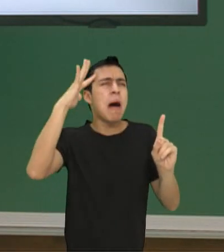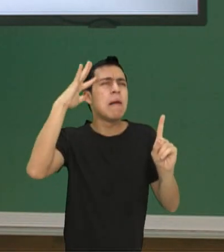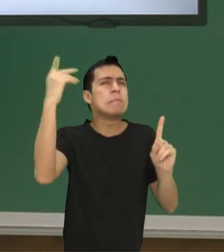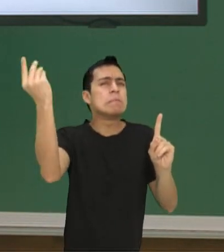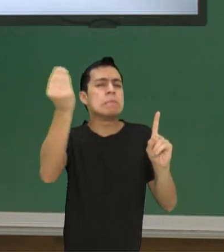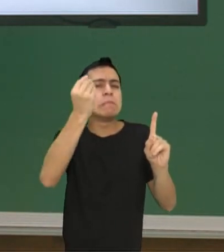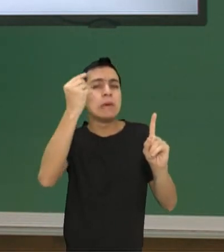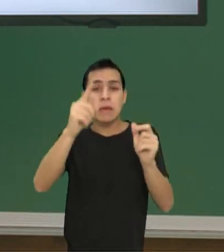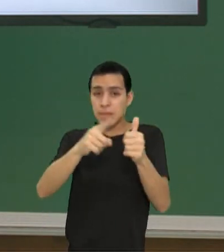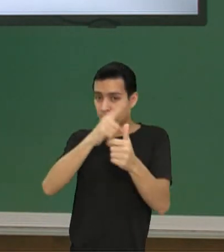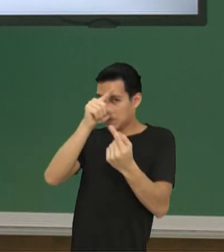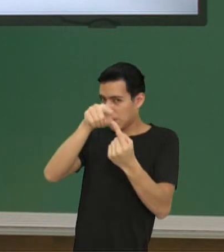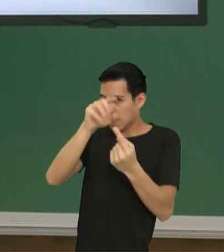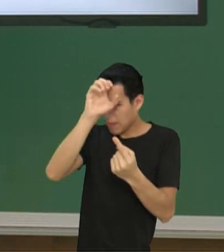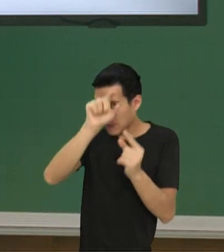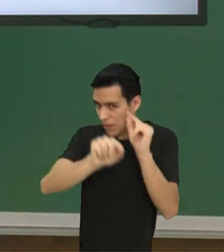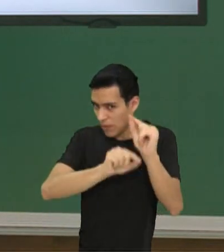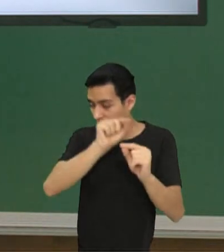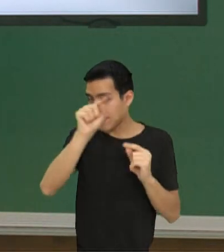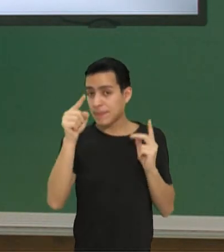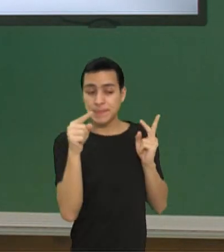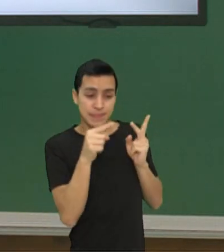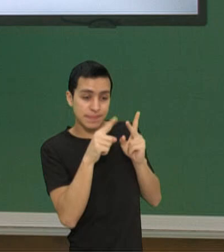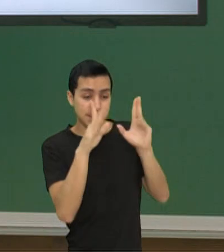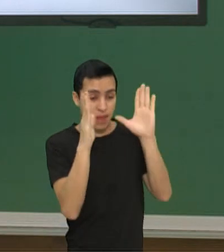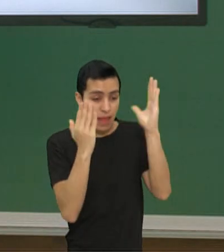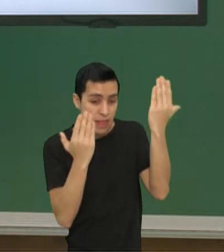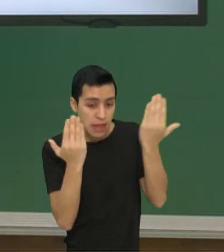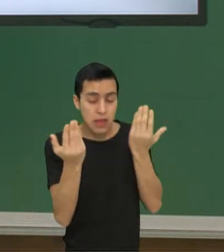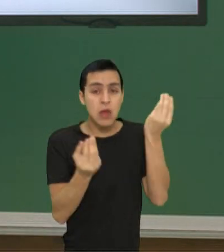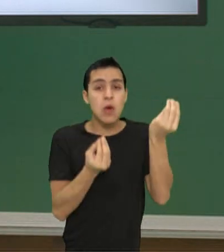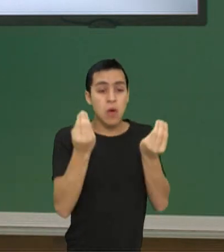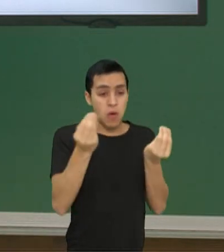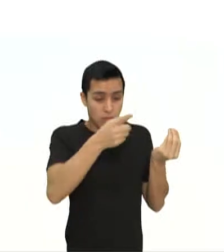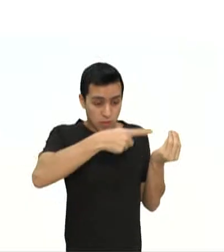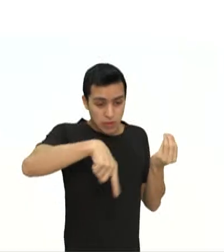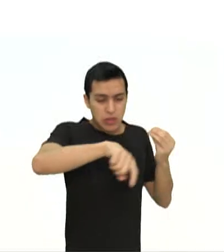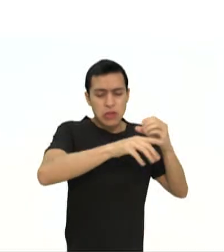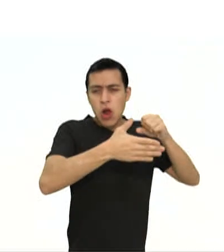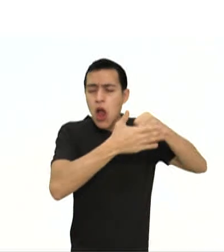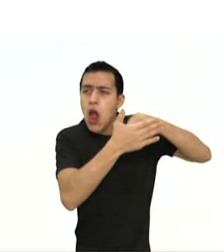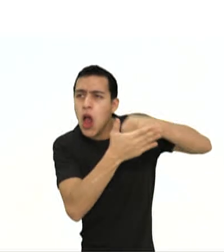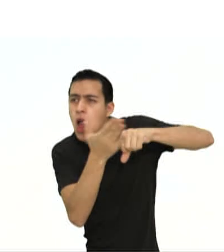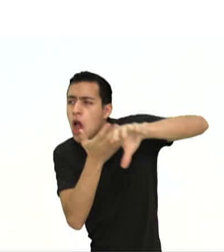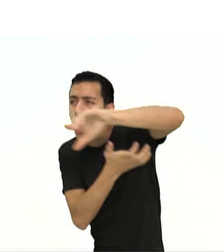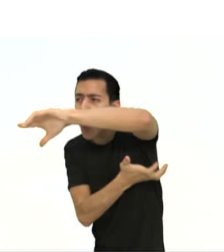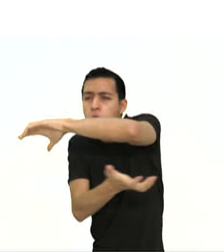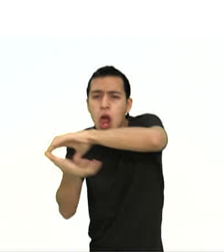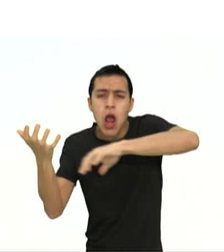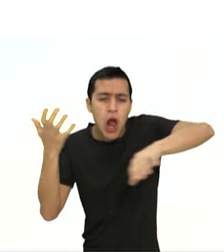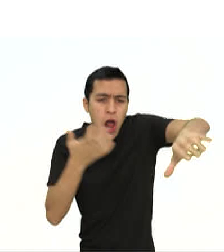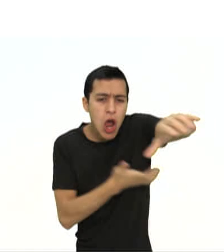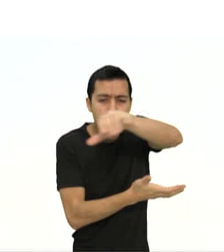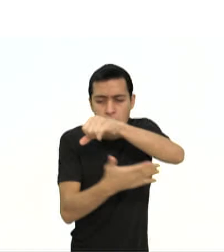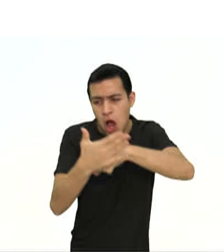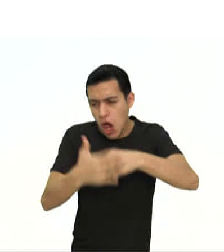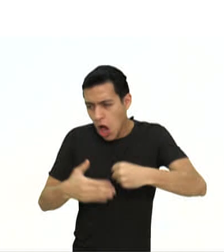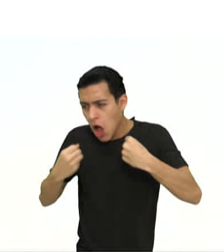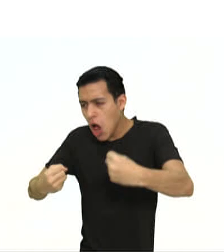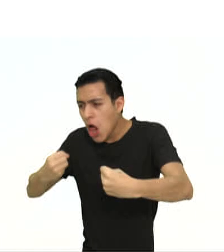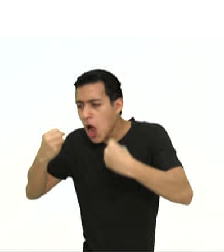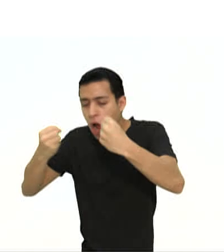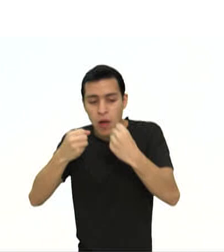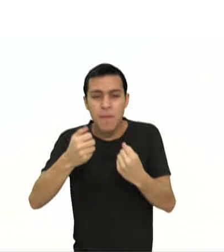Esse é o primeiro objetivo. O segundo, analisar como as lutas de emancipação proporcionaram a construção